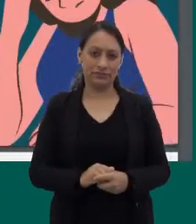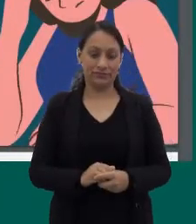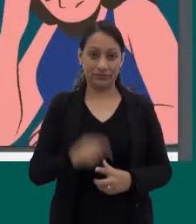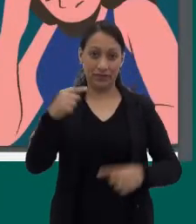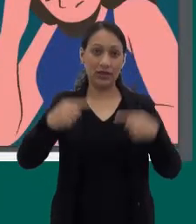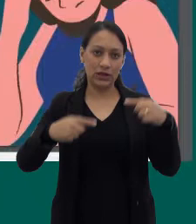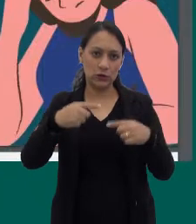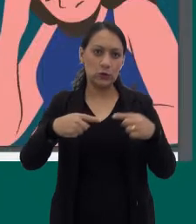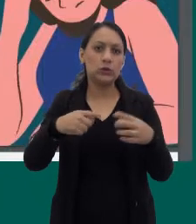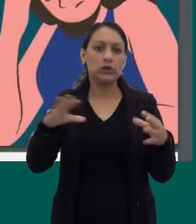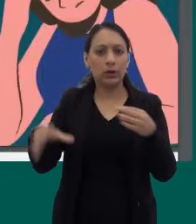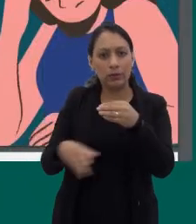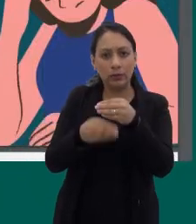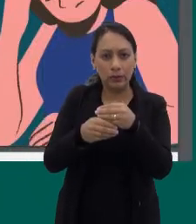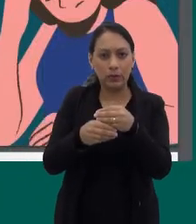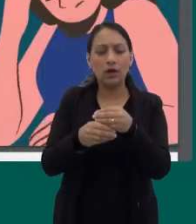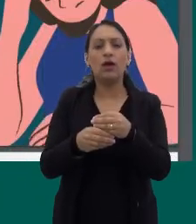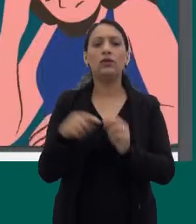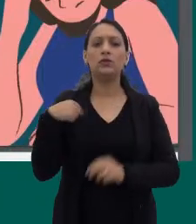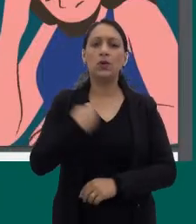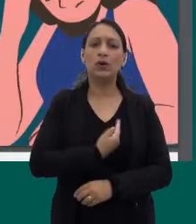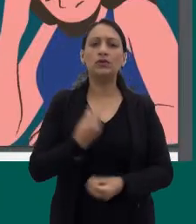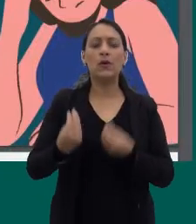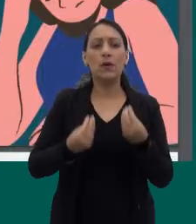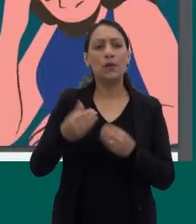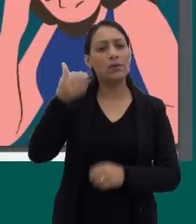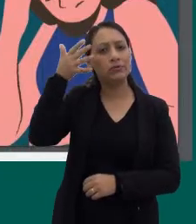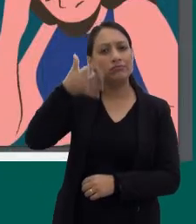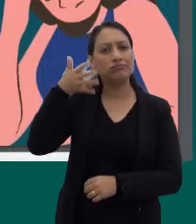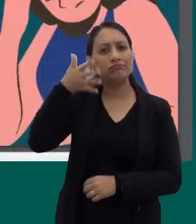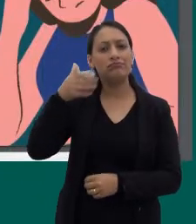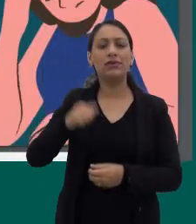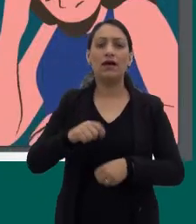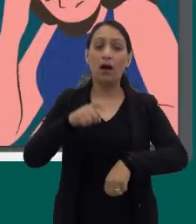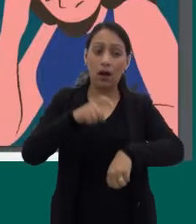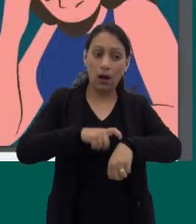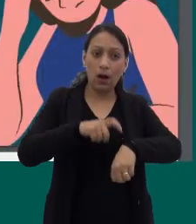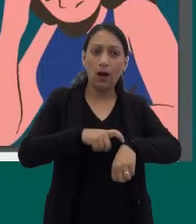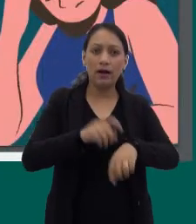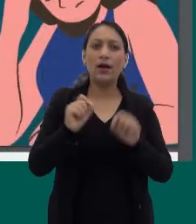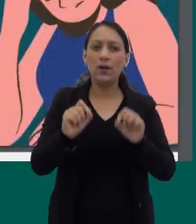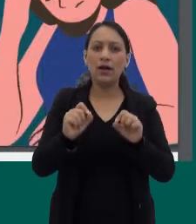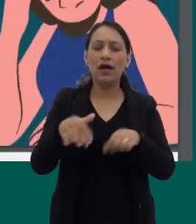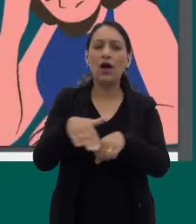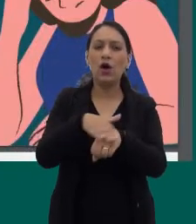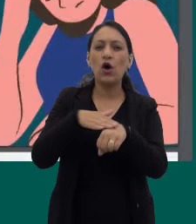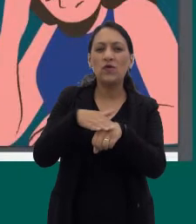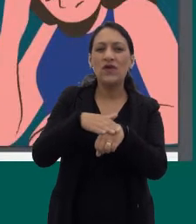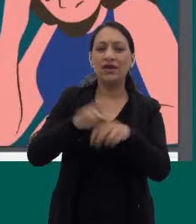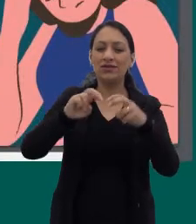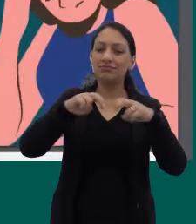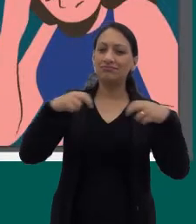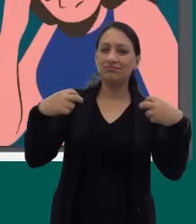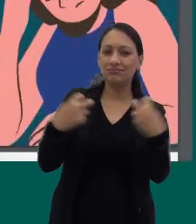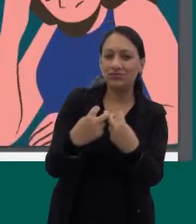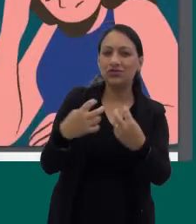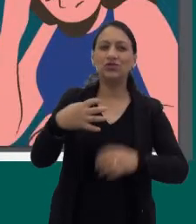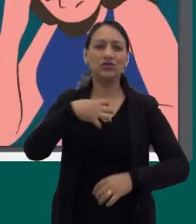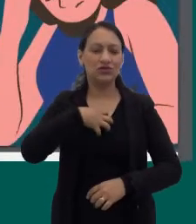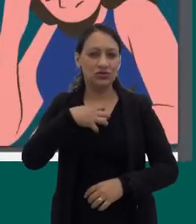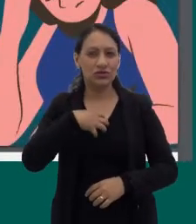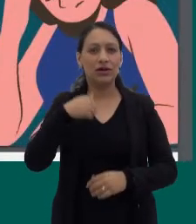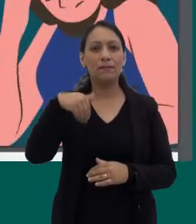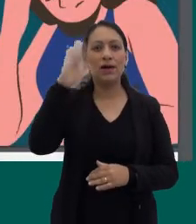discussão. Como eu disse antes, né, no Tá Na Hora, a ideia do Tá Na Hora é uma roda de conversa, né, de um jeito talvez